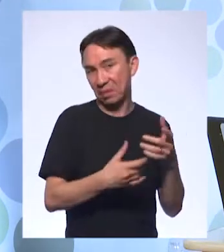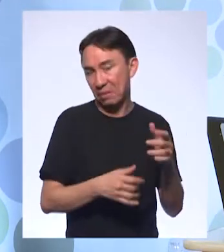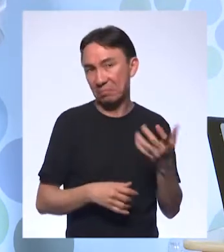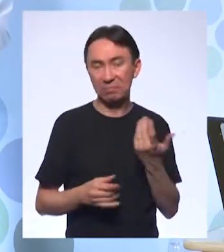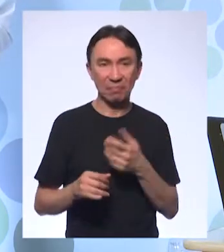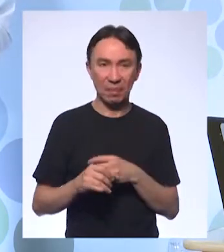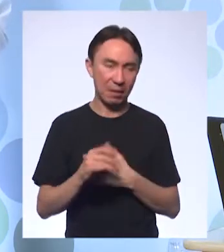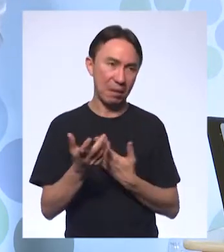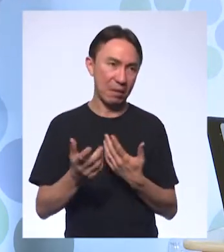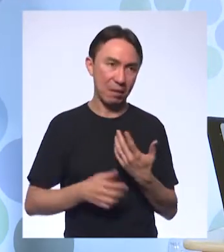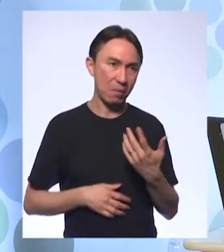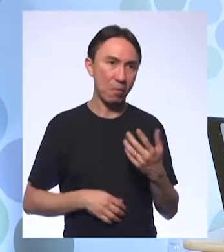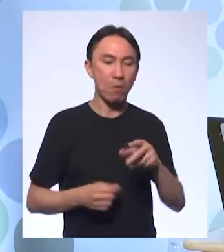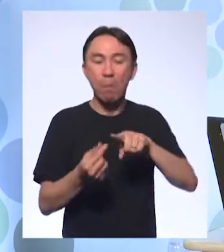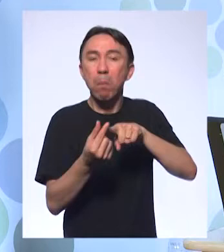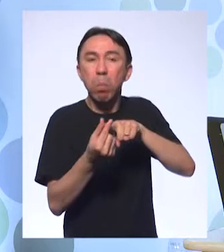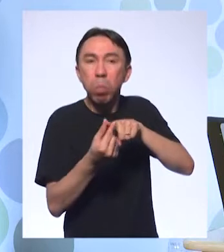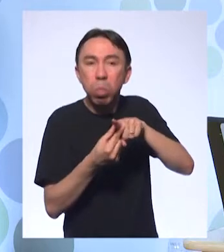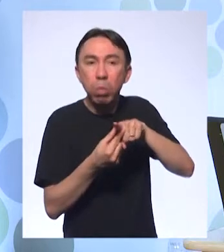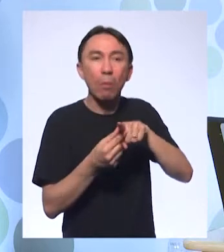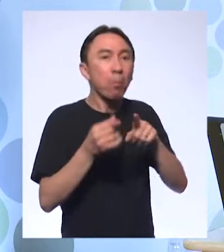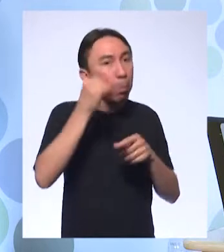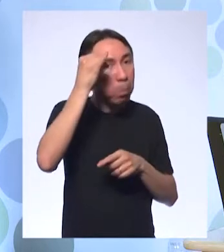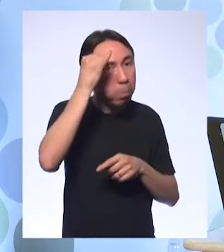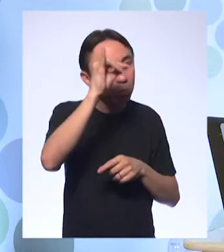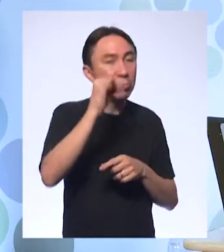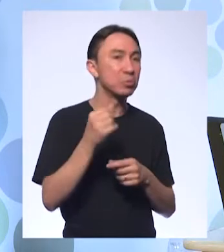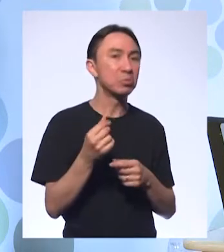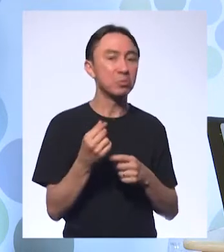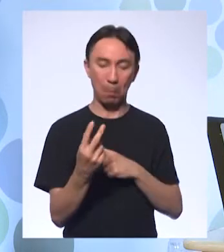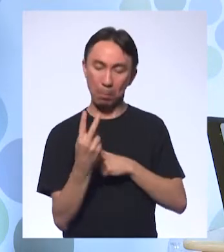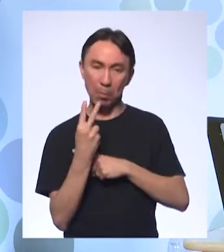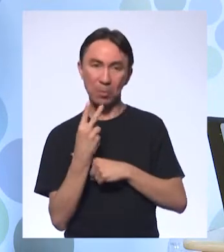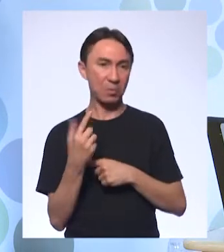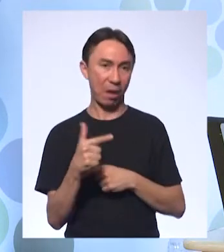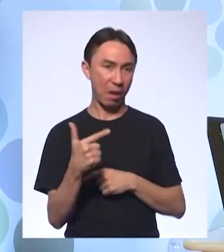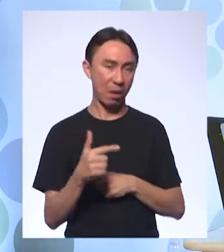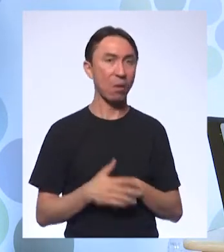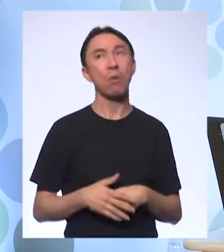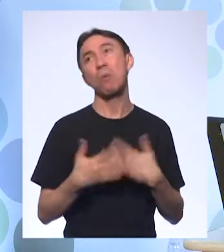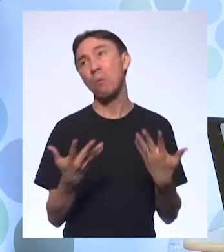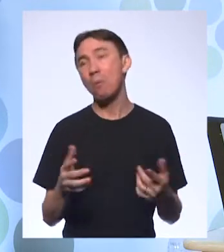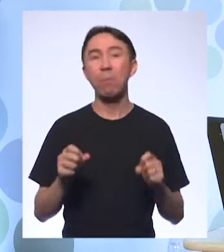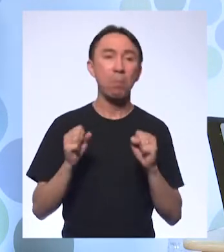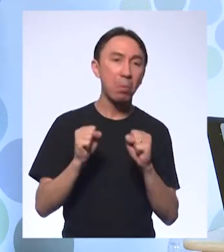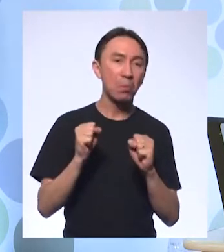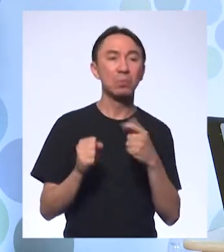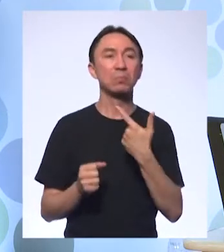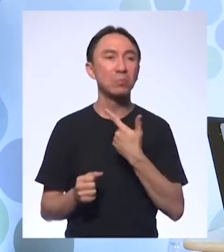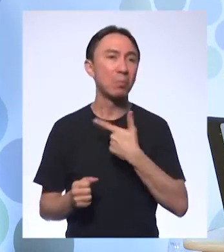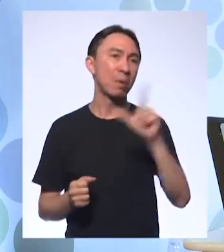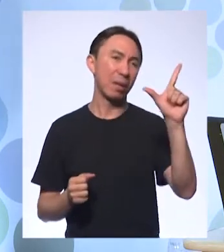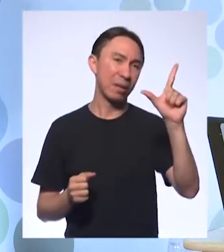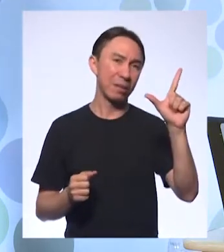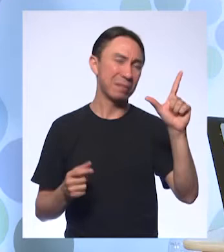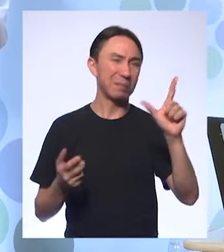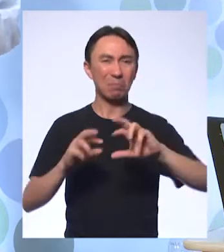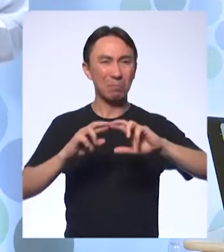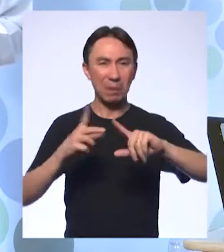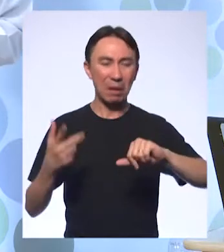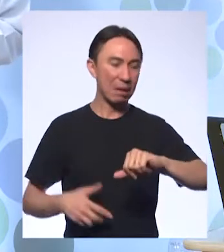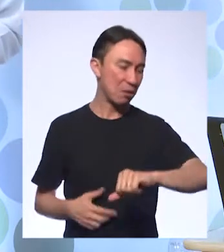tá? A gente vai ver aí que muitas doenças você pode pegar por ter contato com fluidos corpóreos da pessoa, né? Compartilhar